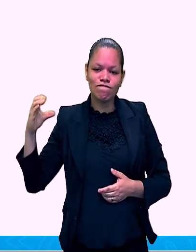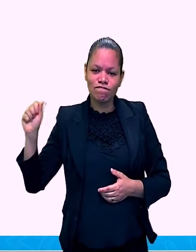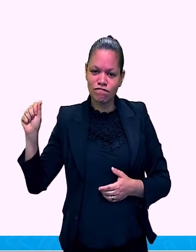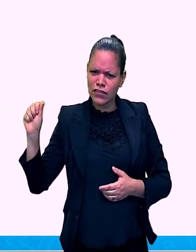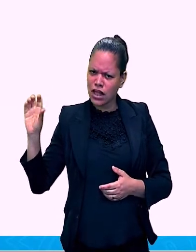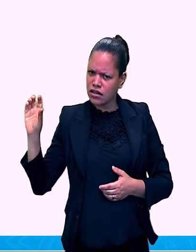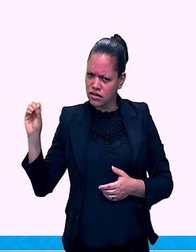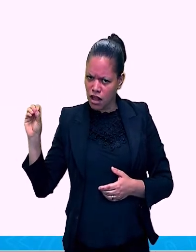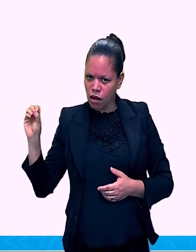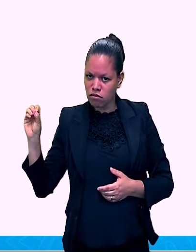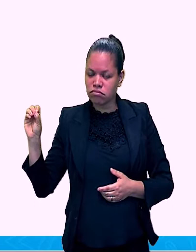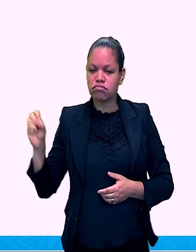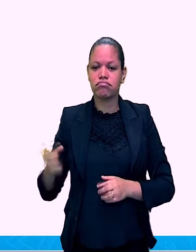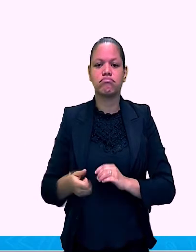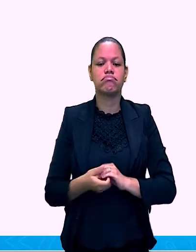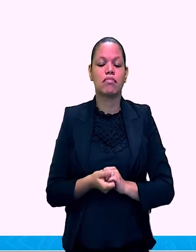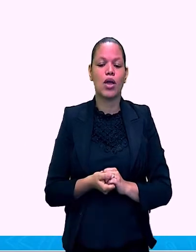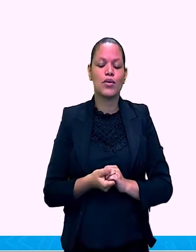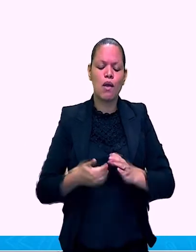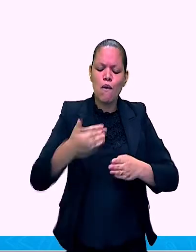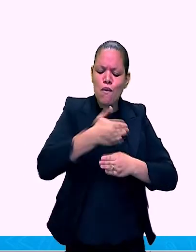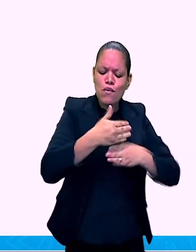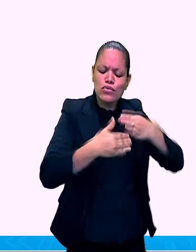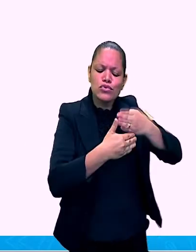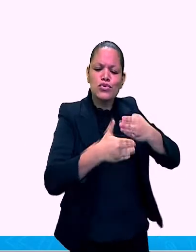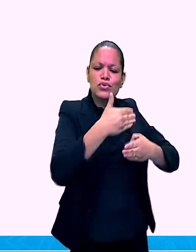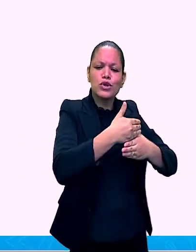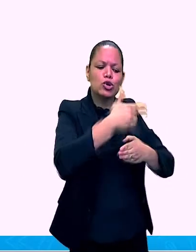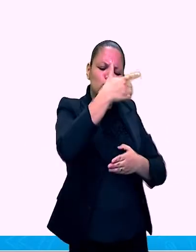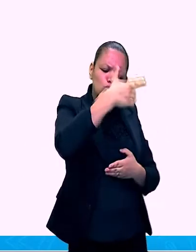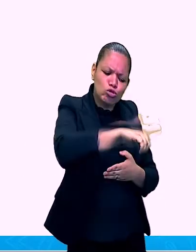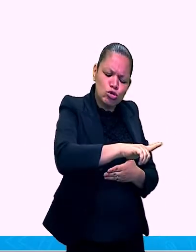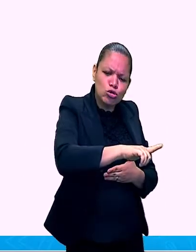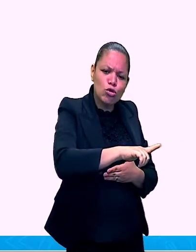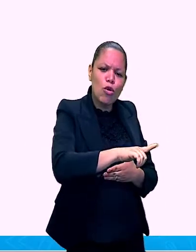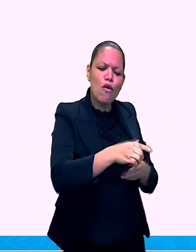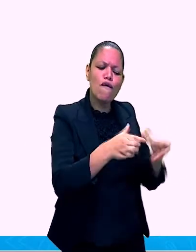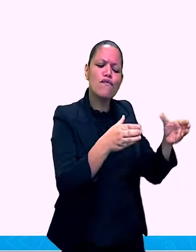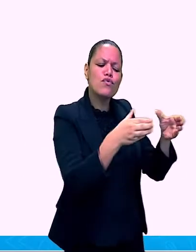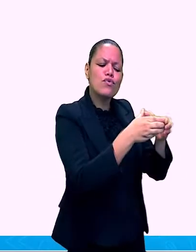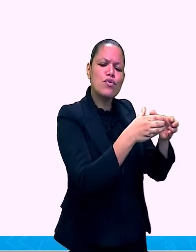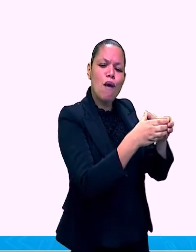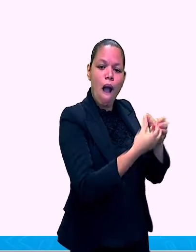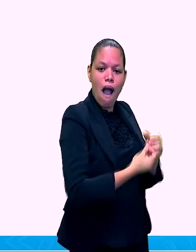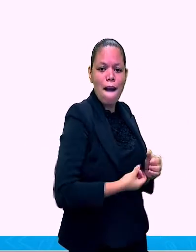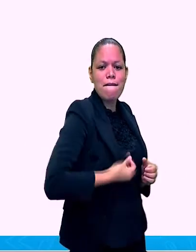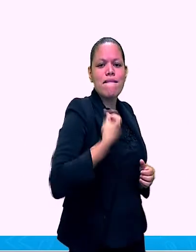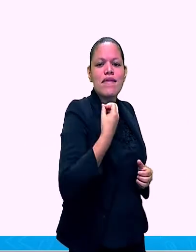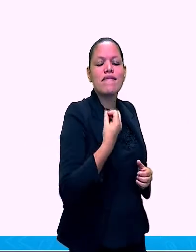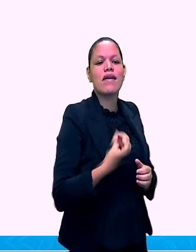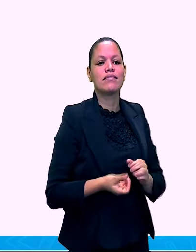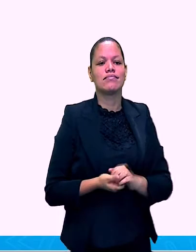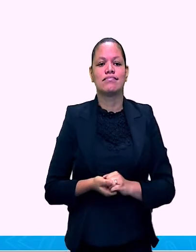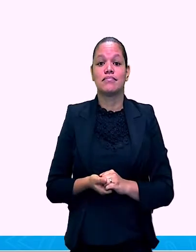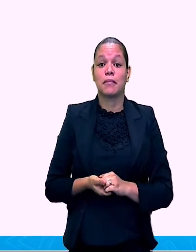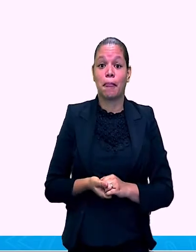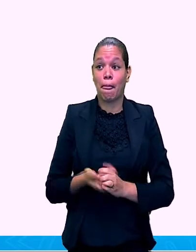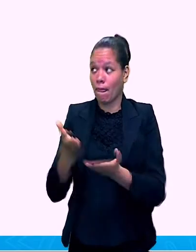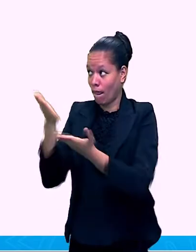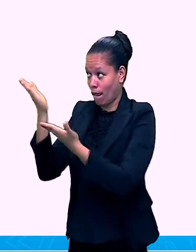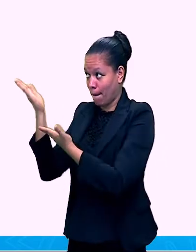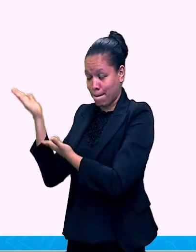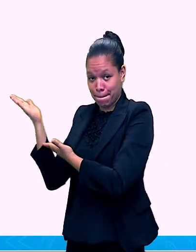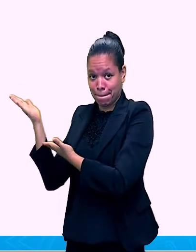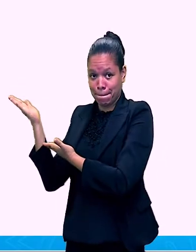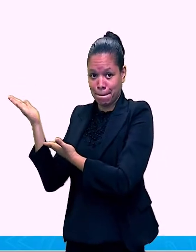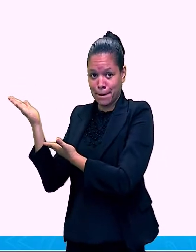Ondas de difusão espacial. A ocupação do território se dá por ondas de difusão. Quais são